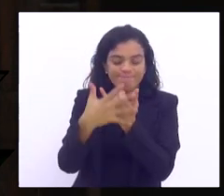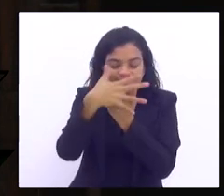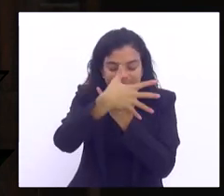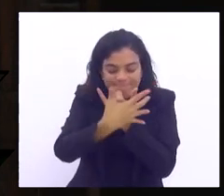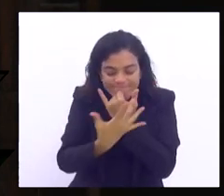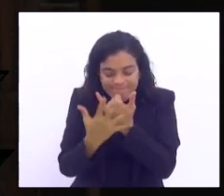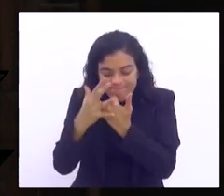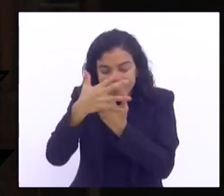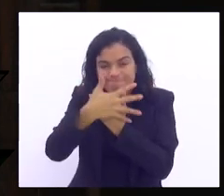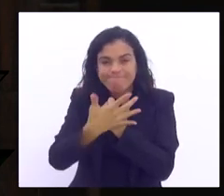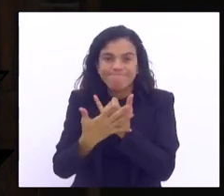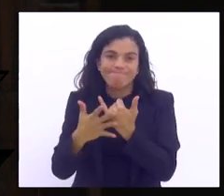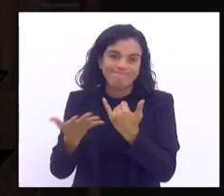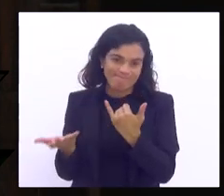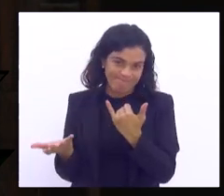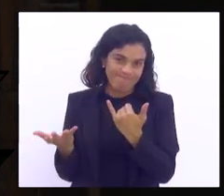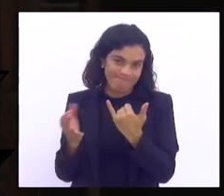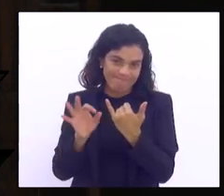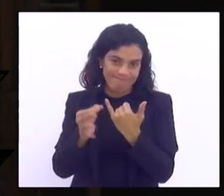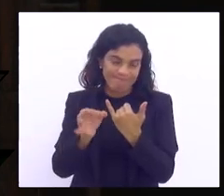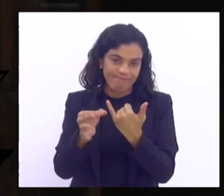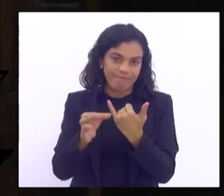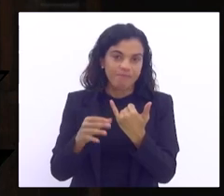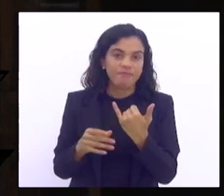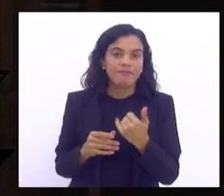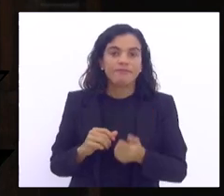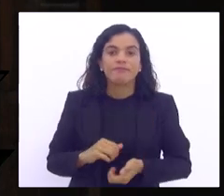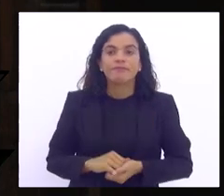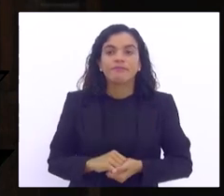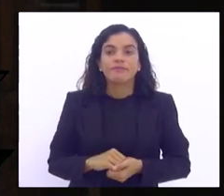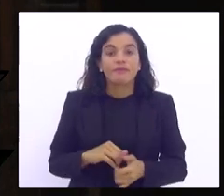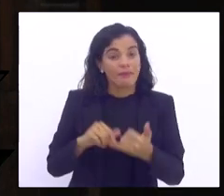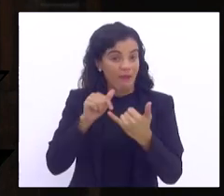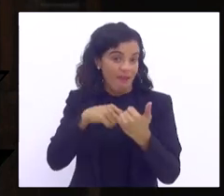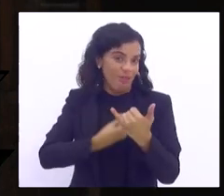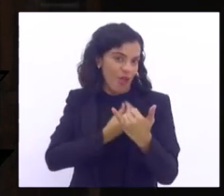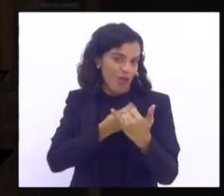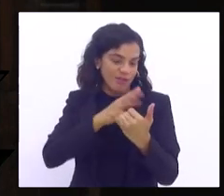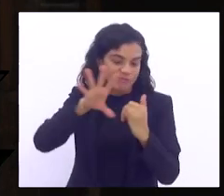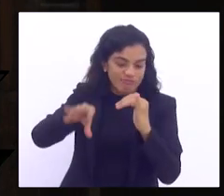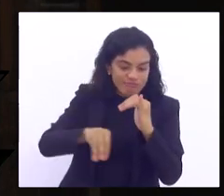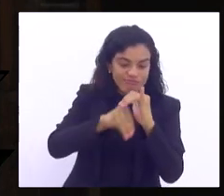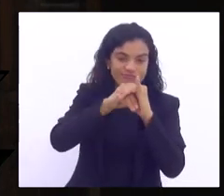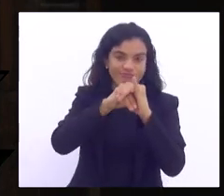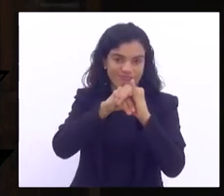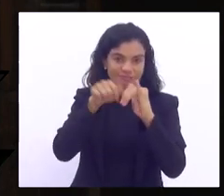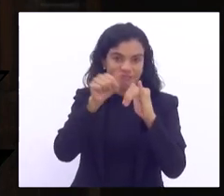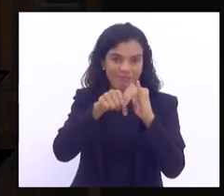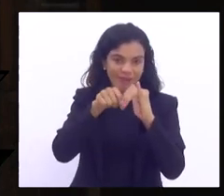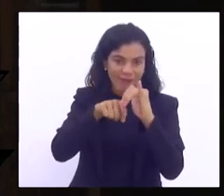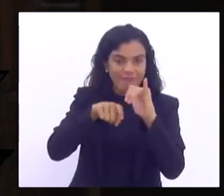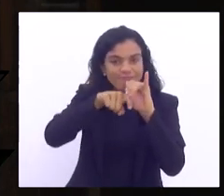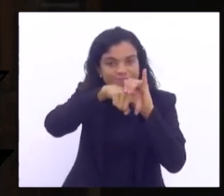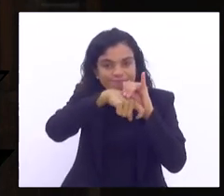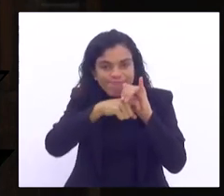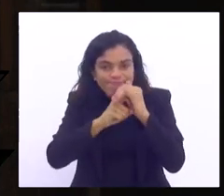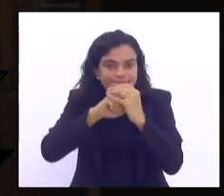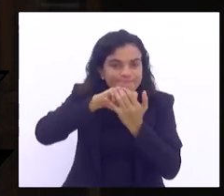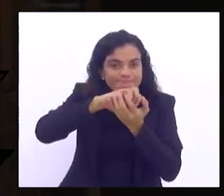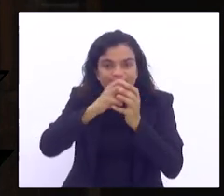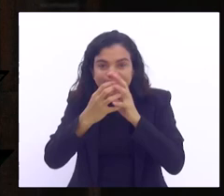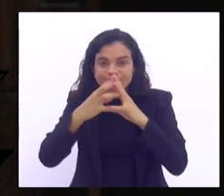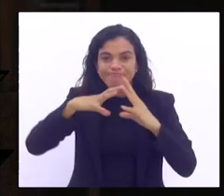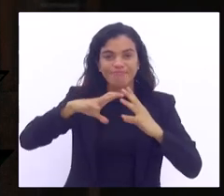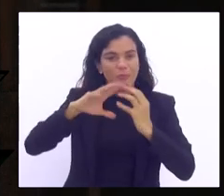fomos concebidos. Na tropa, caímos ali no útero, né? Ali que nós estamos. Ali que nós fomos gestados. Lugar como que